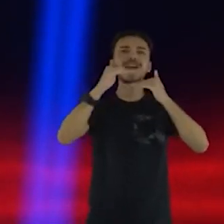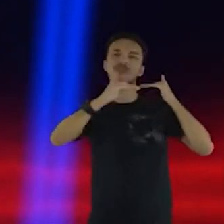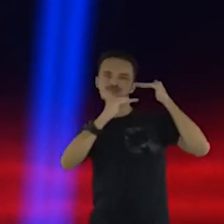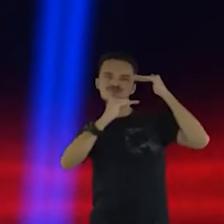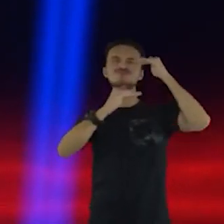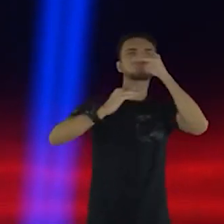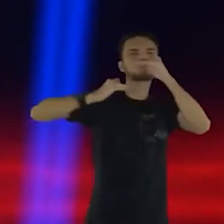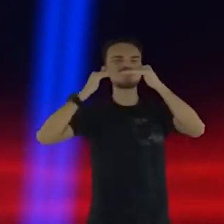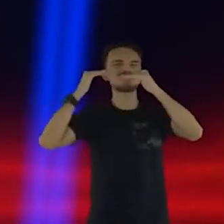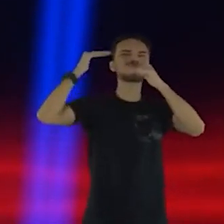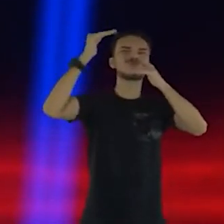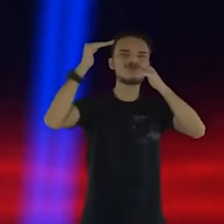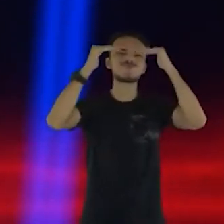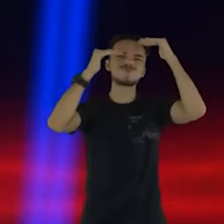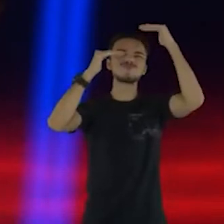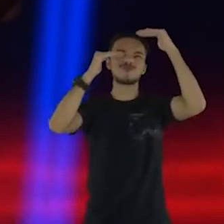muito.